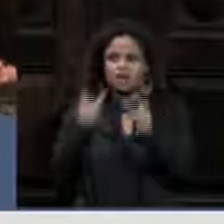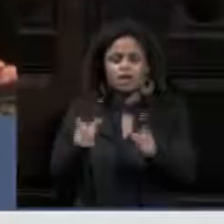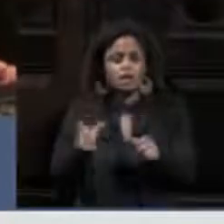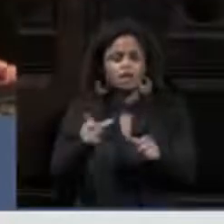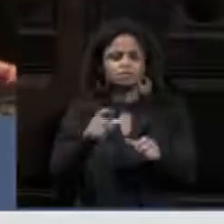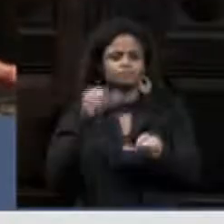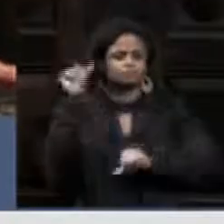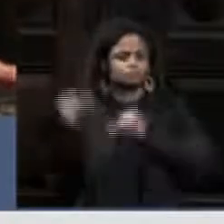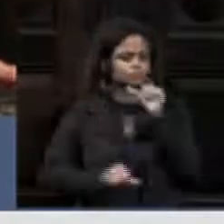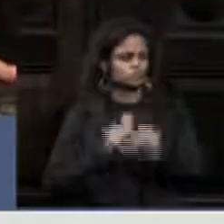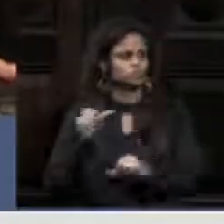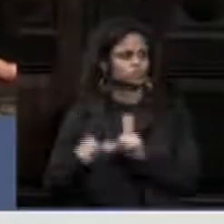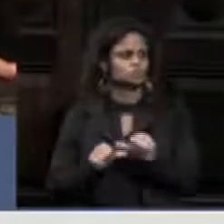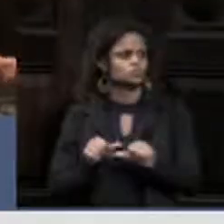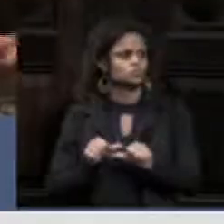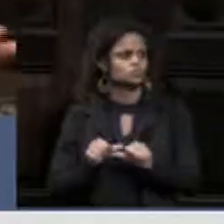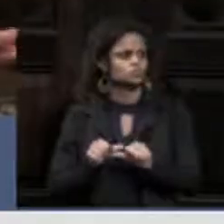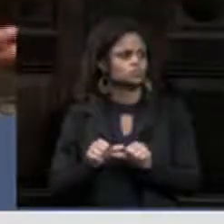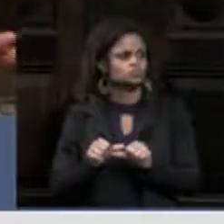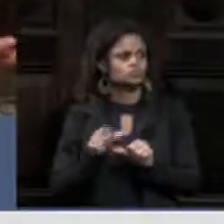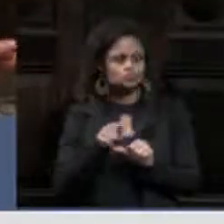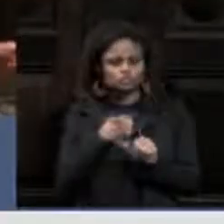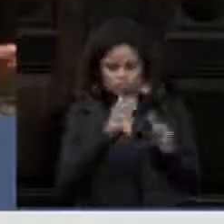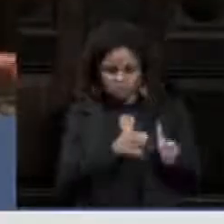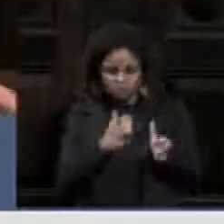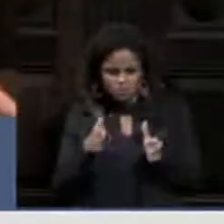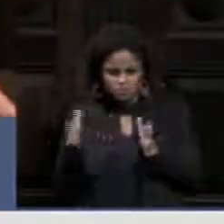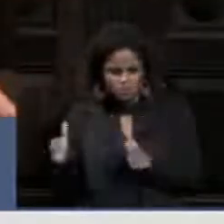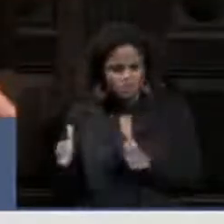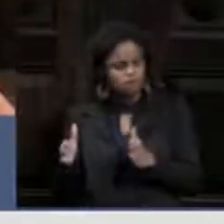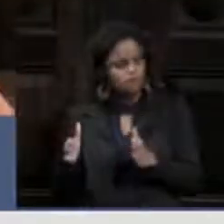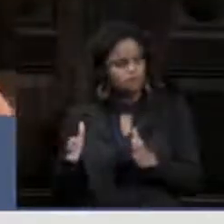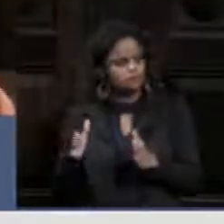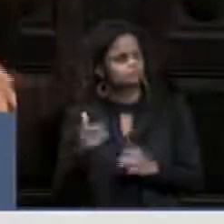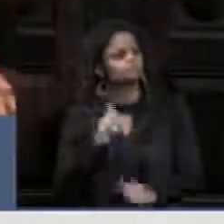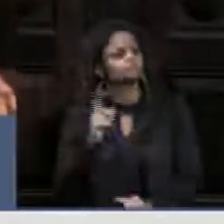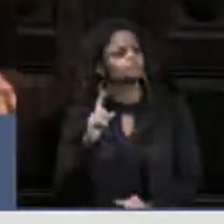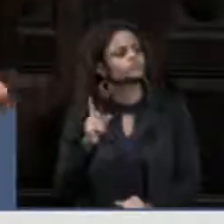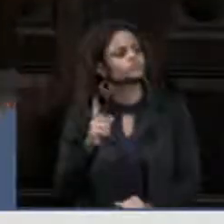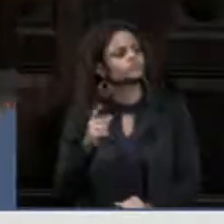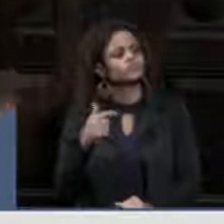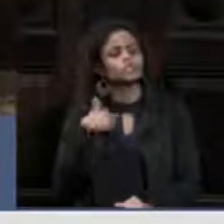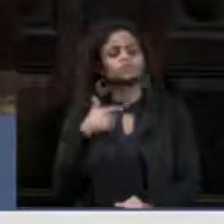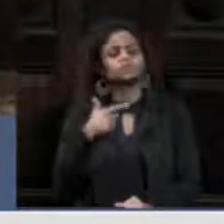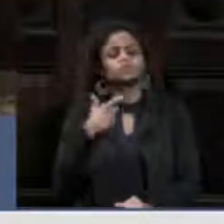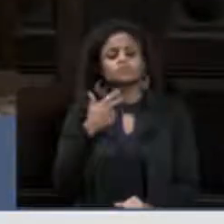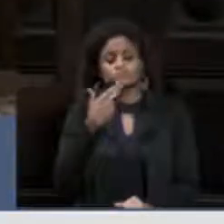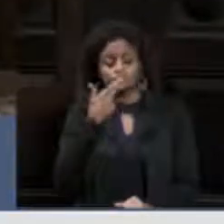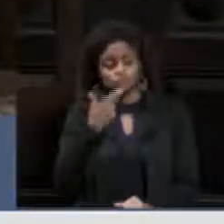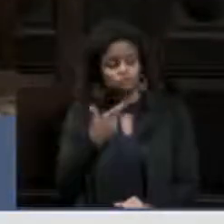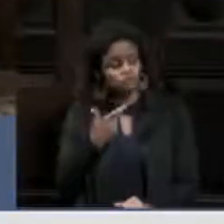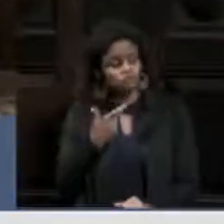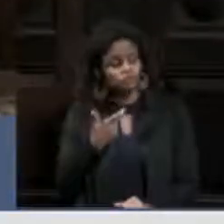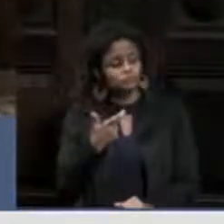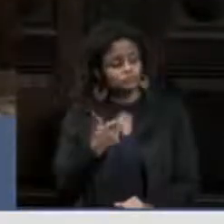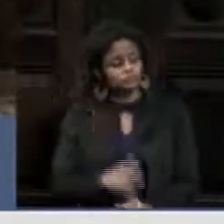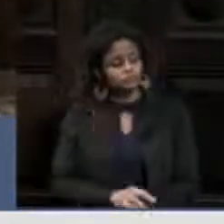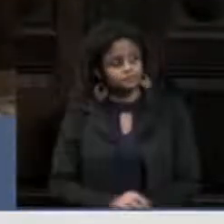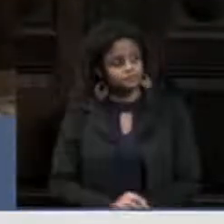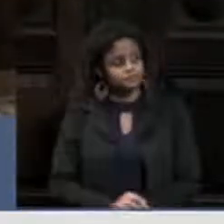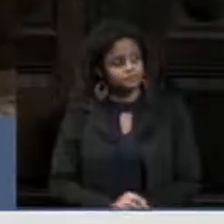mudança de sistema. Eu estou aqui com uma posição